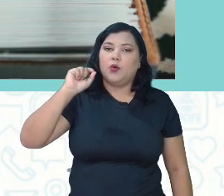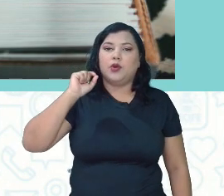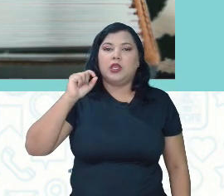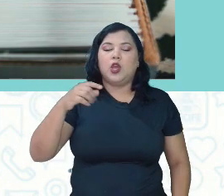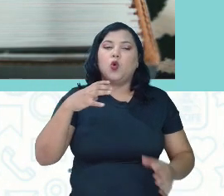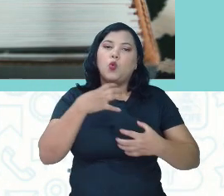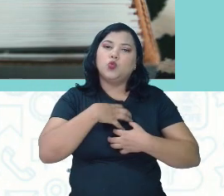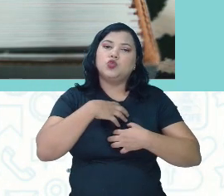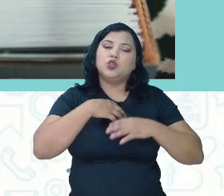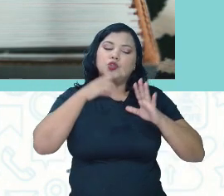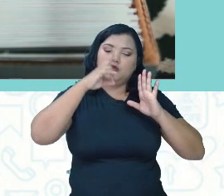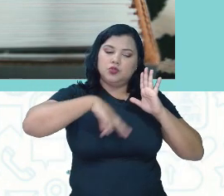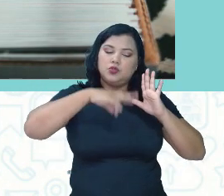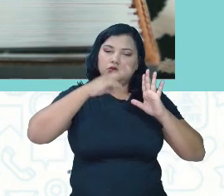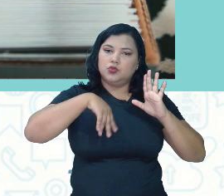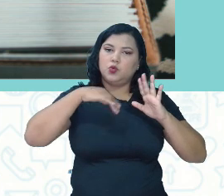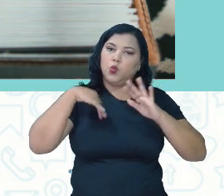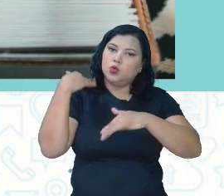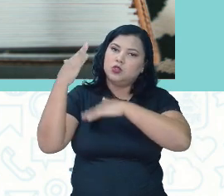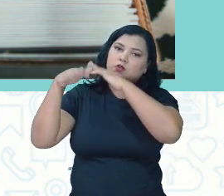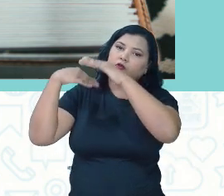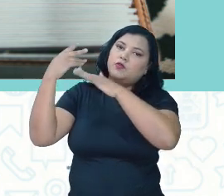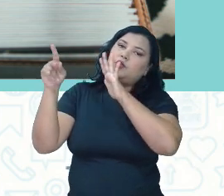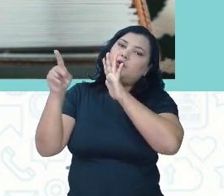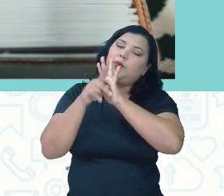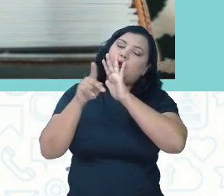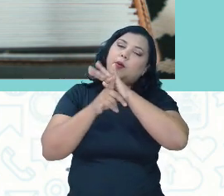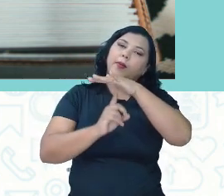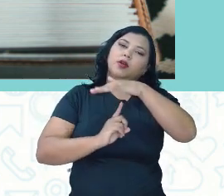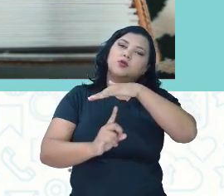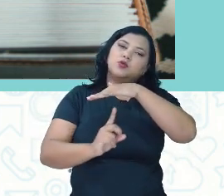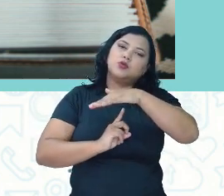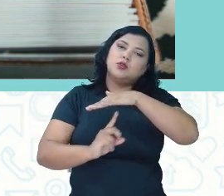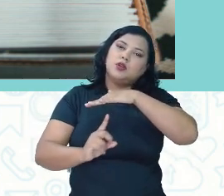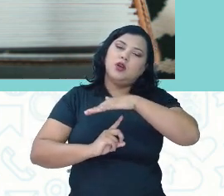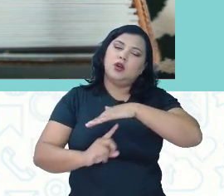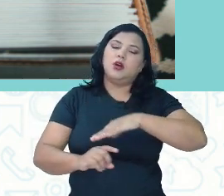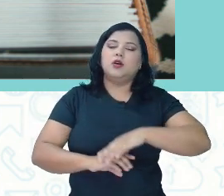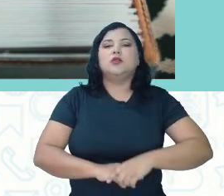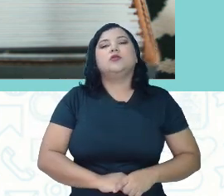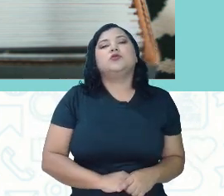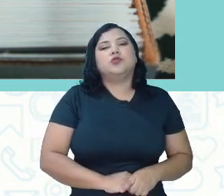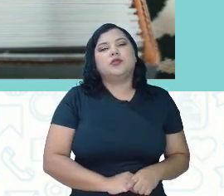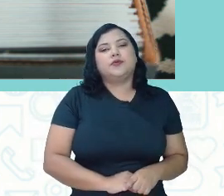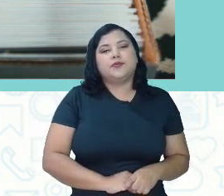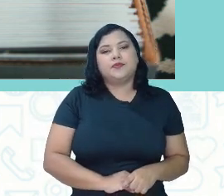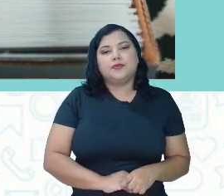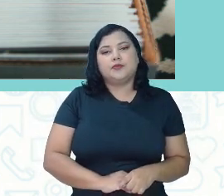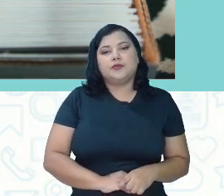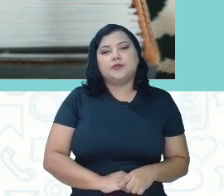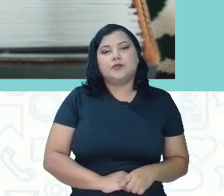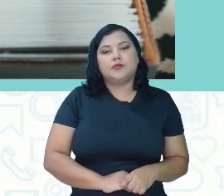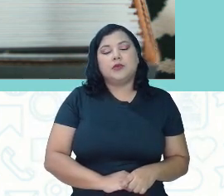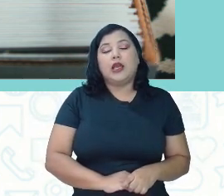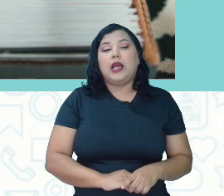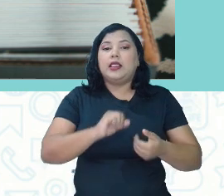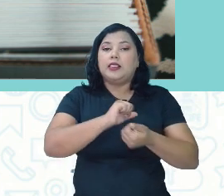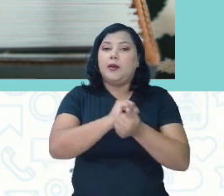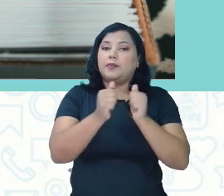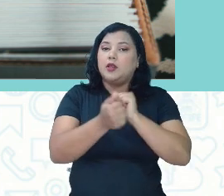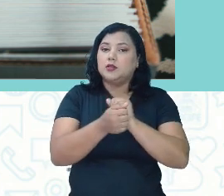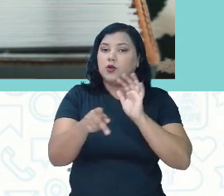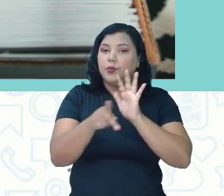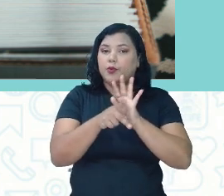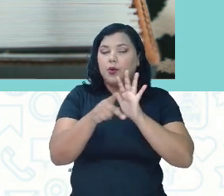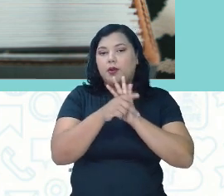de leitura, o desenvolvimento das personagens, a adaptação